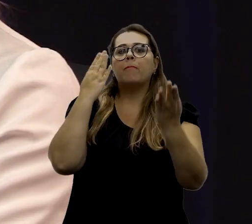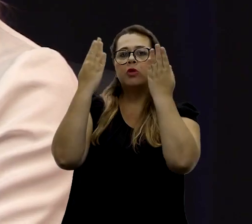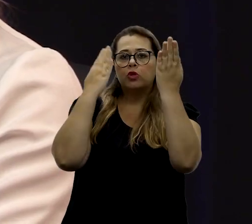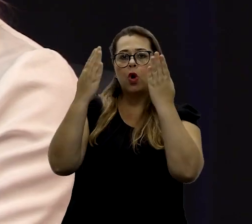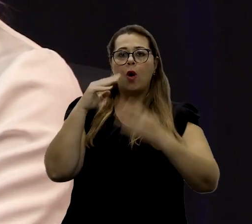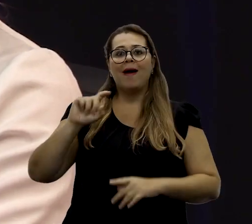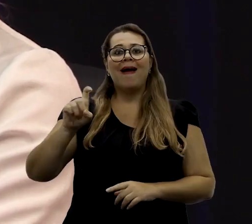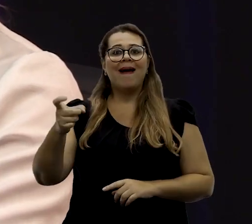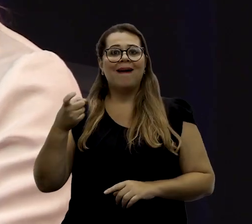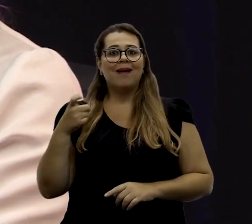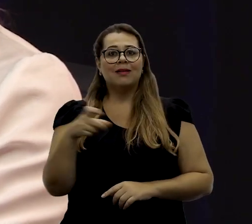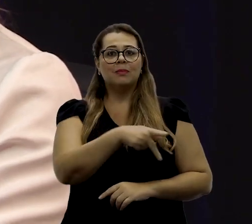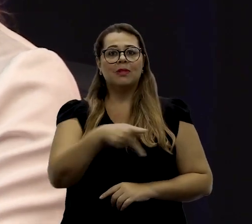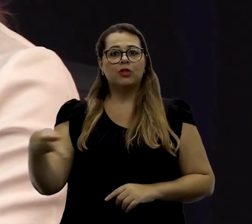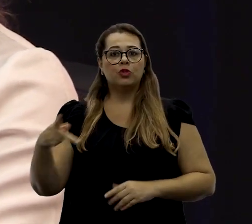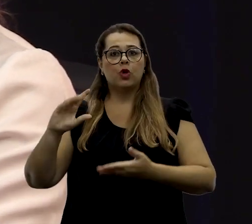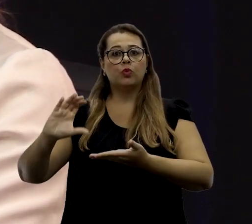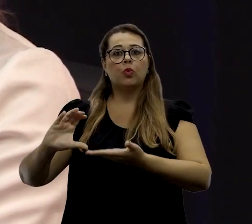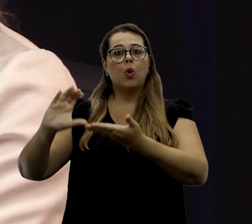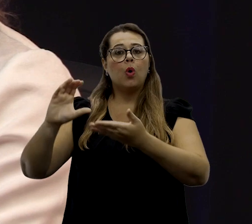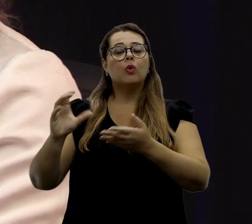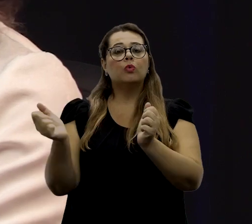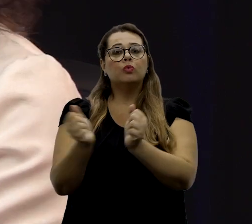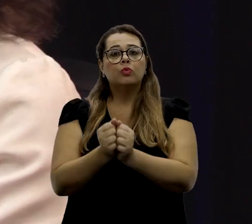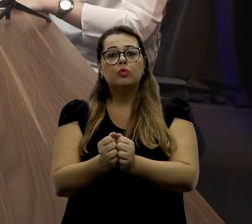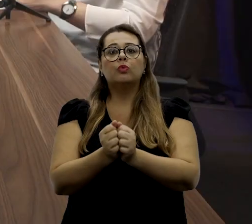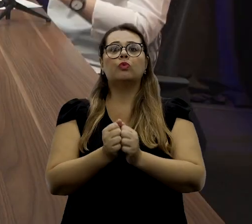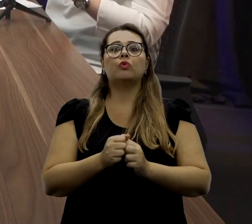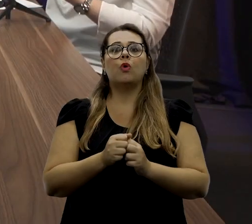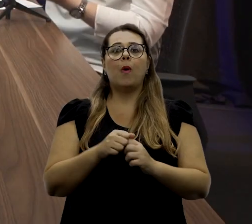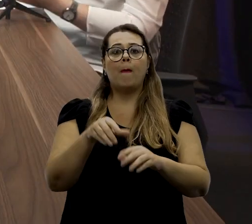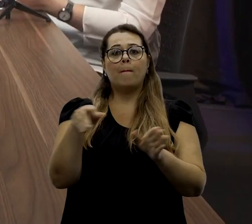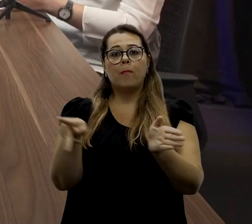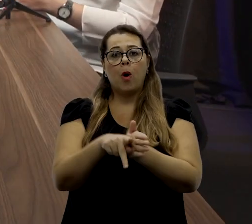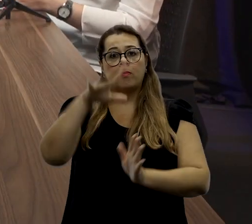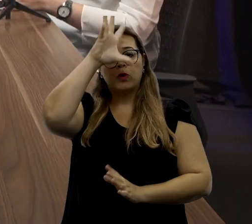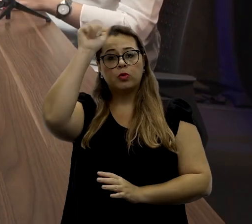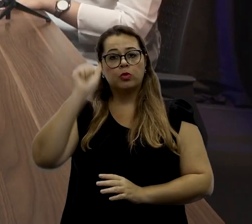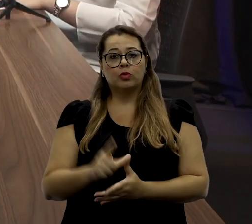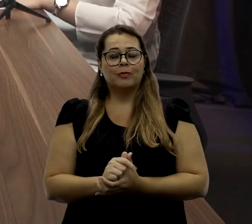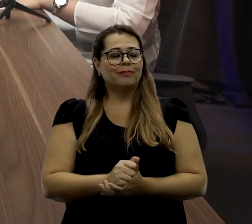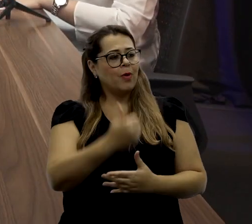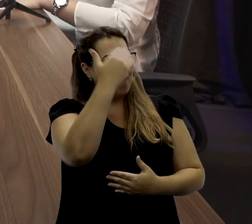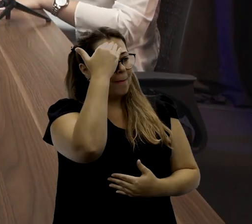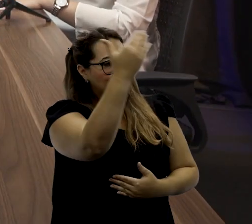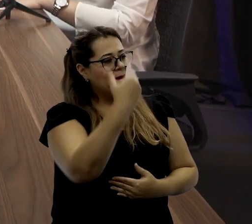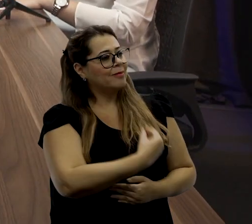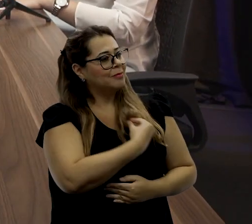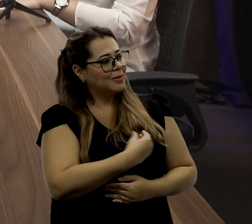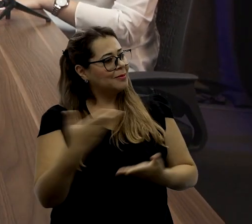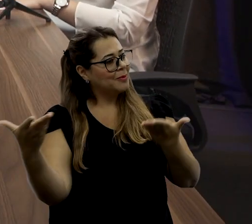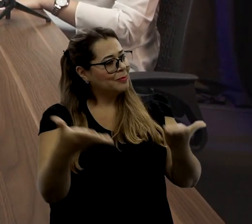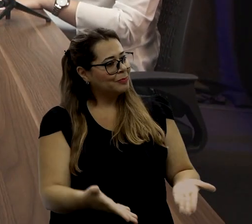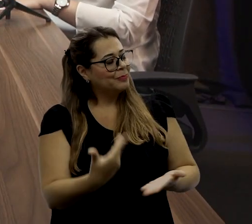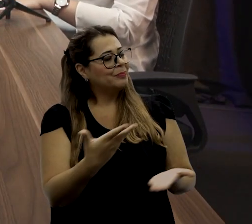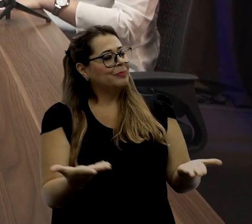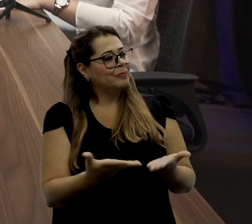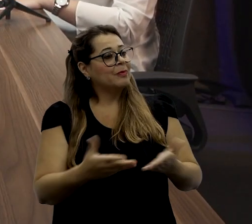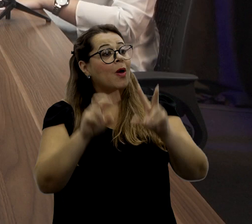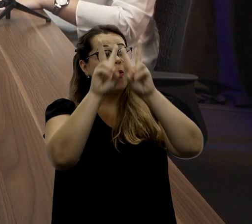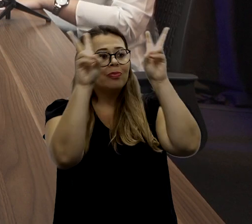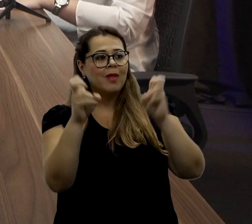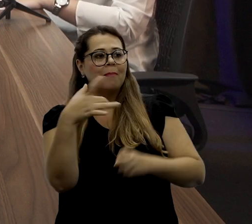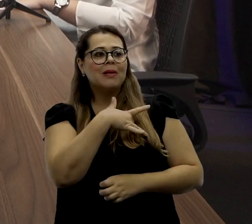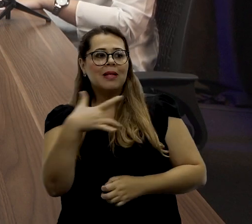do Conselho Regional de Mato Grosso do Sul. Obrigada pela participação de vocês hoje aqui com a gente para falar